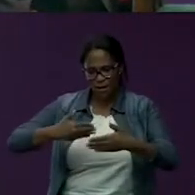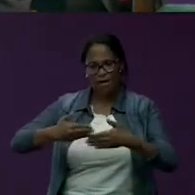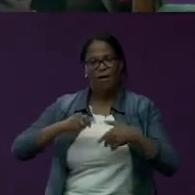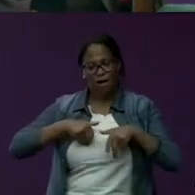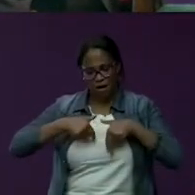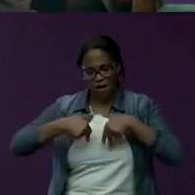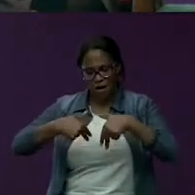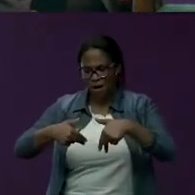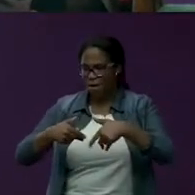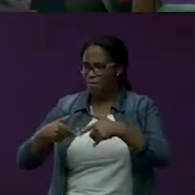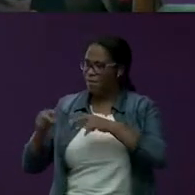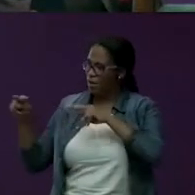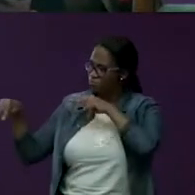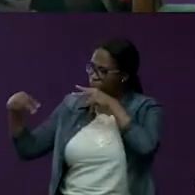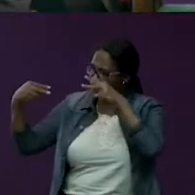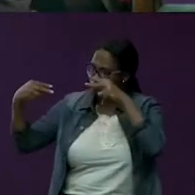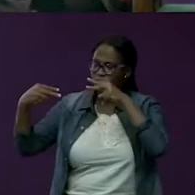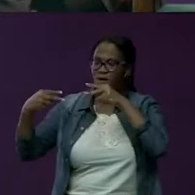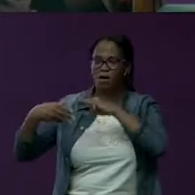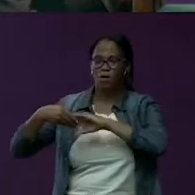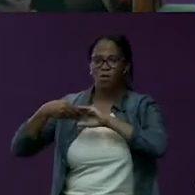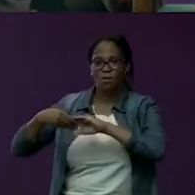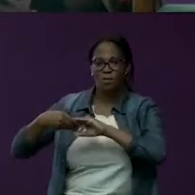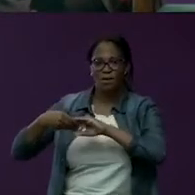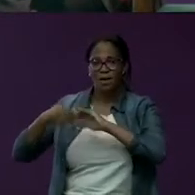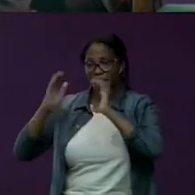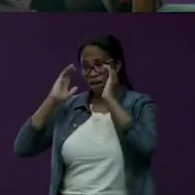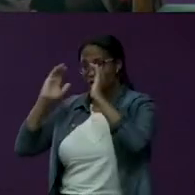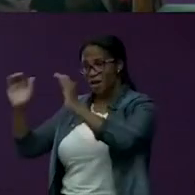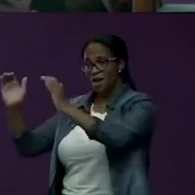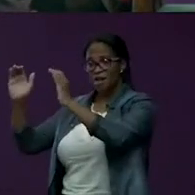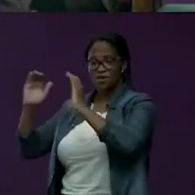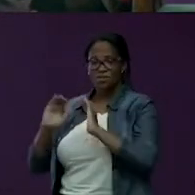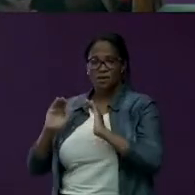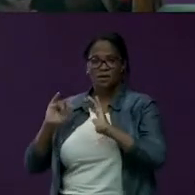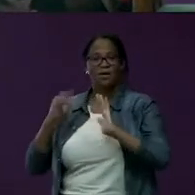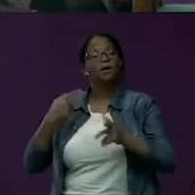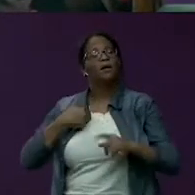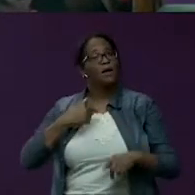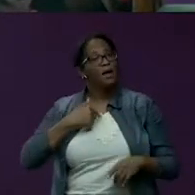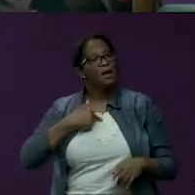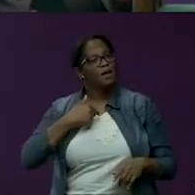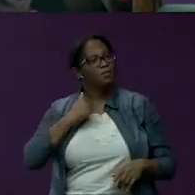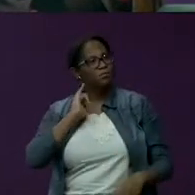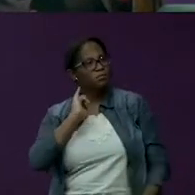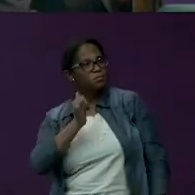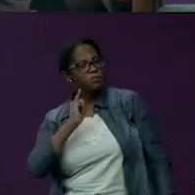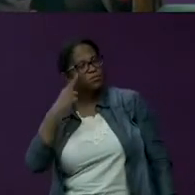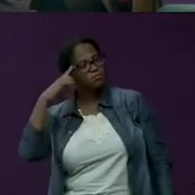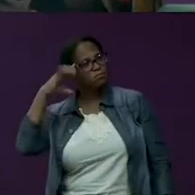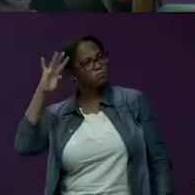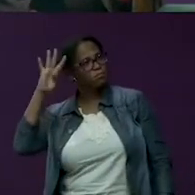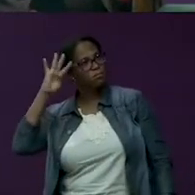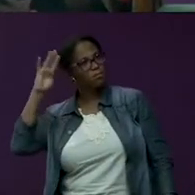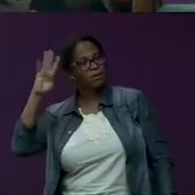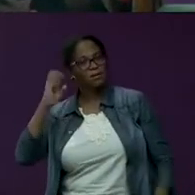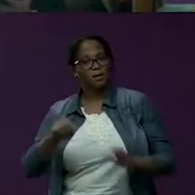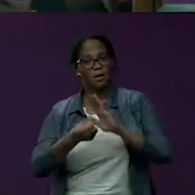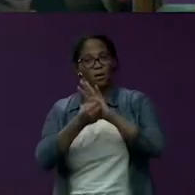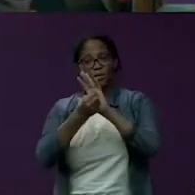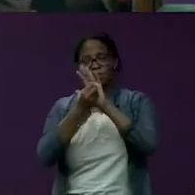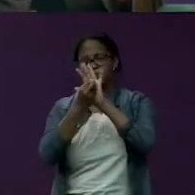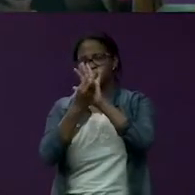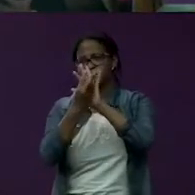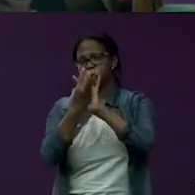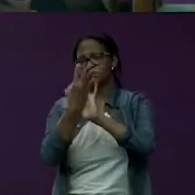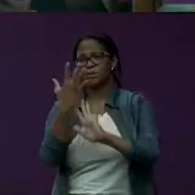cumprimentar e é o respeitar. E aí a minha fala vai também pensando a quantidade imensa que